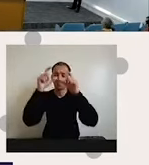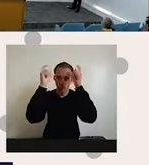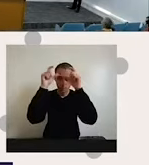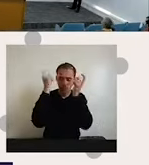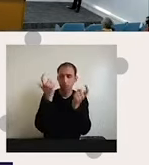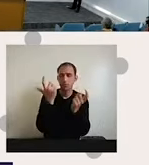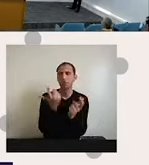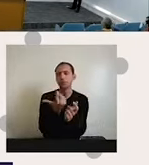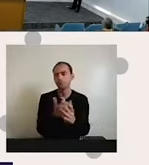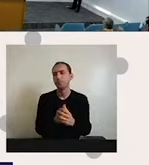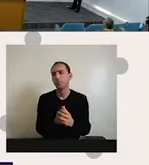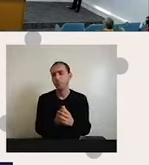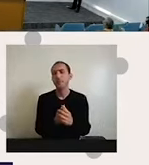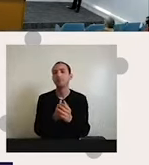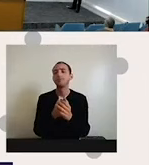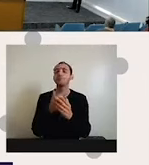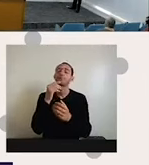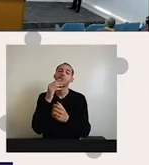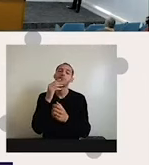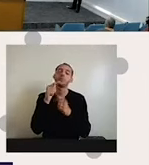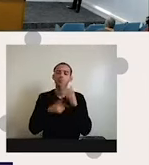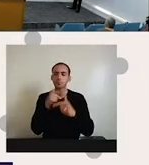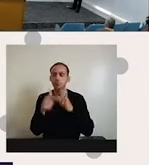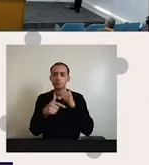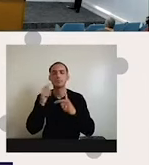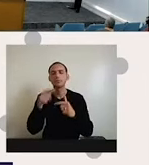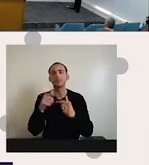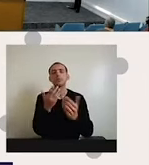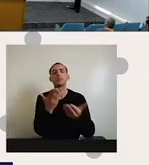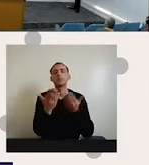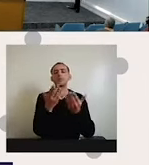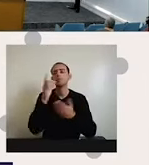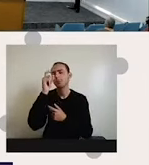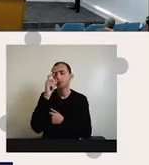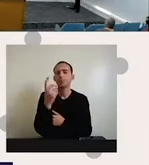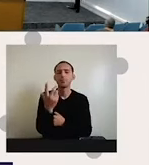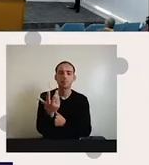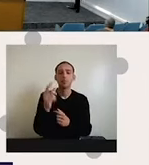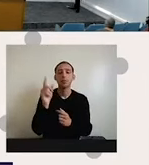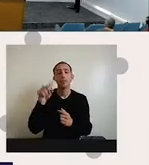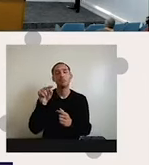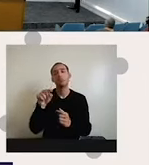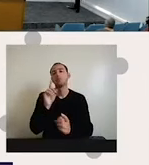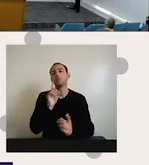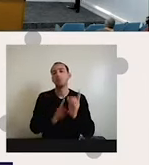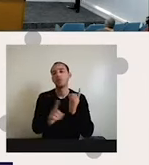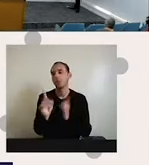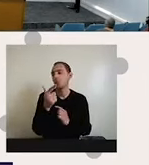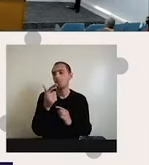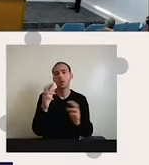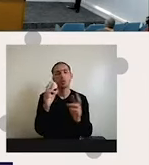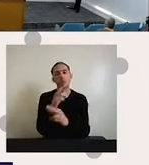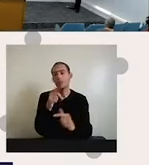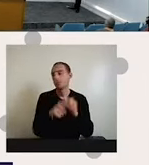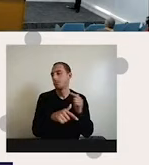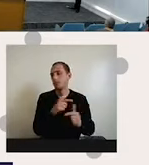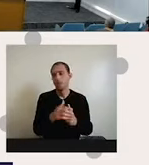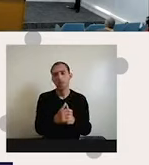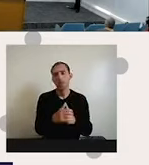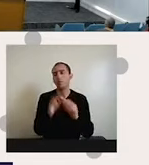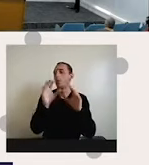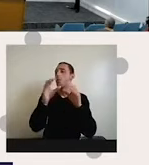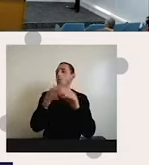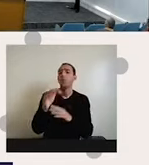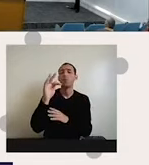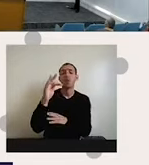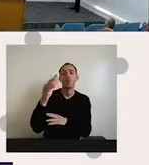E o grupamento do F40 ao F48, os transtornos neuróticos relacionados com estresse e transtornos somatoformes, se, por